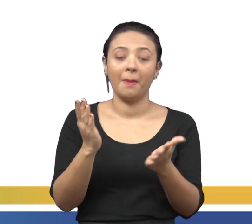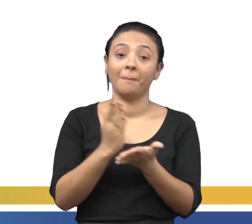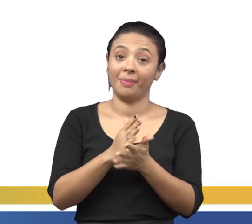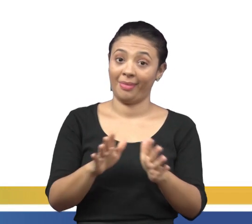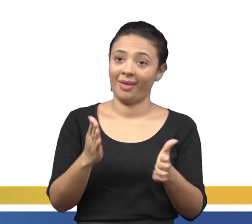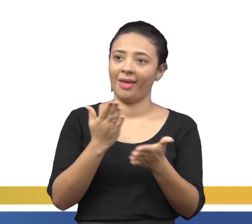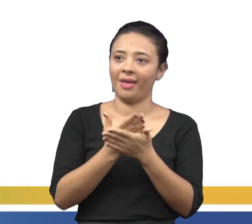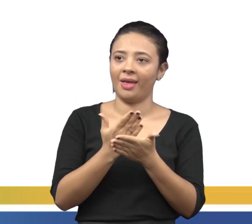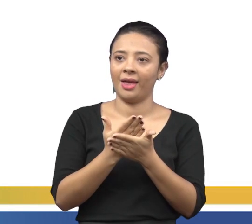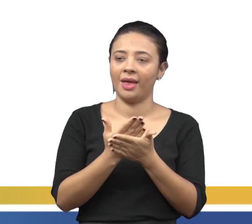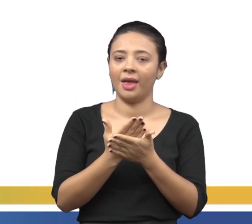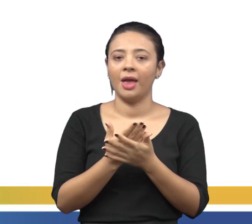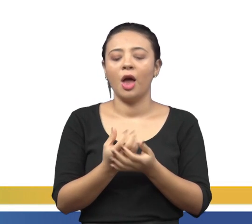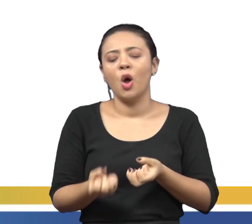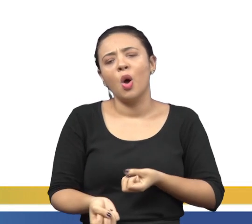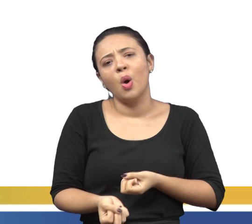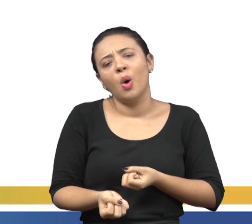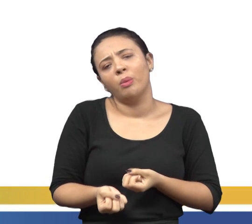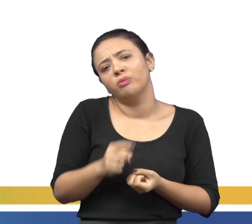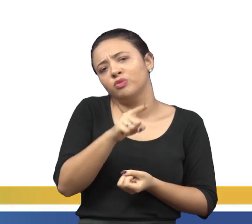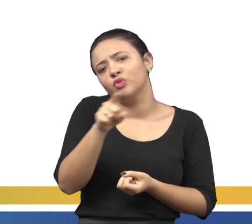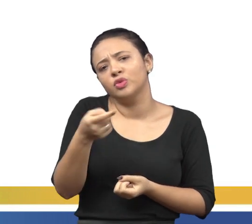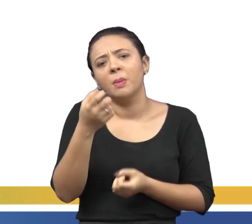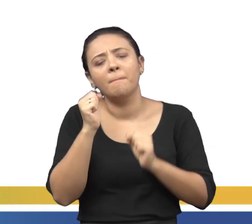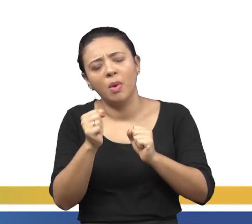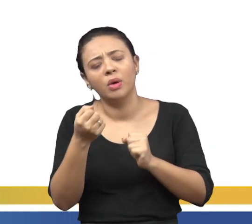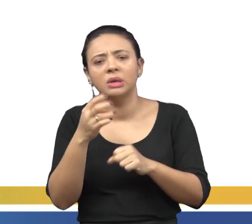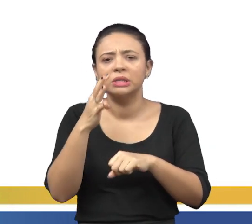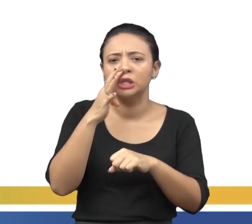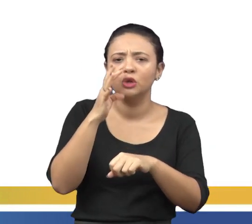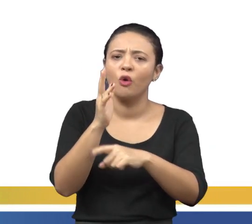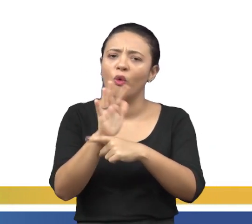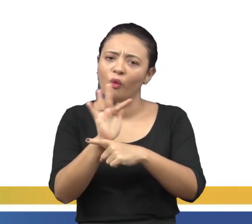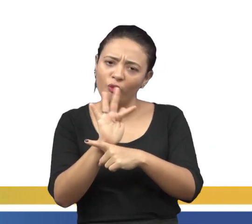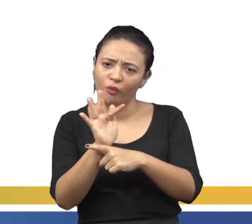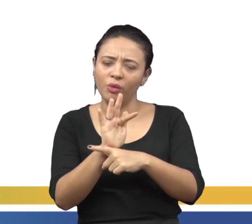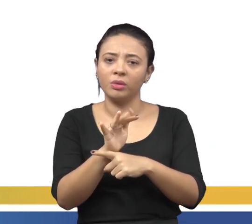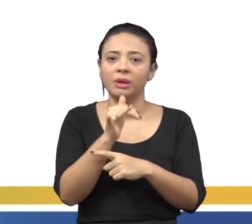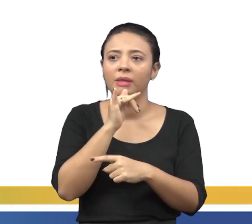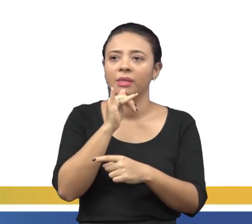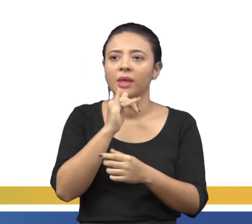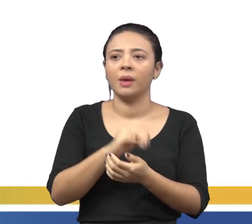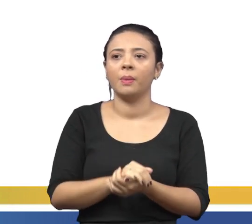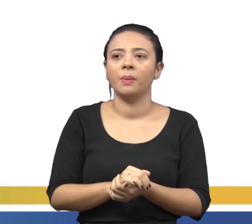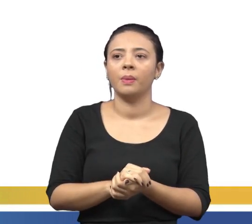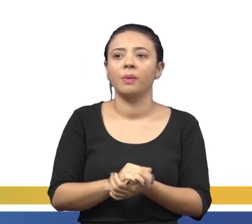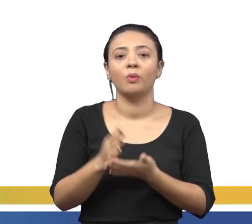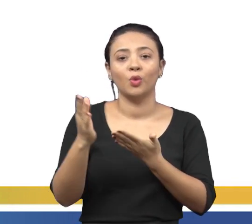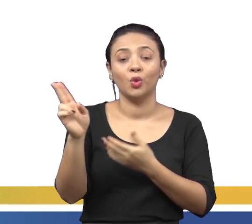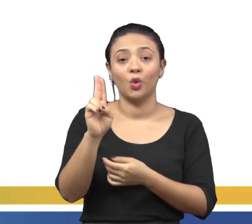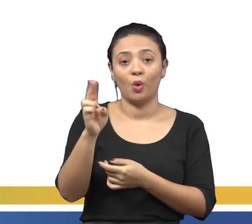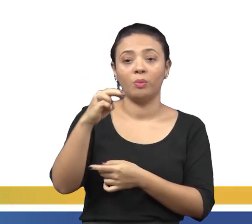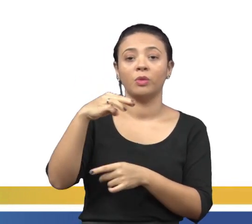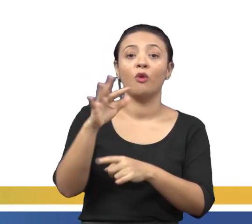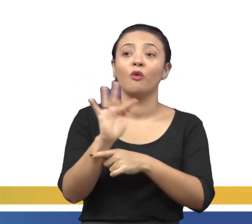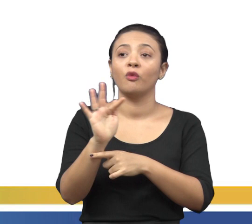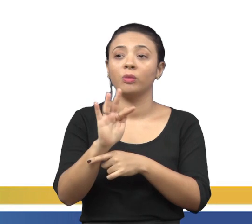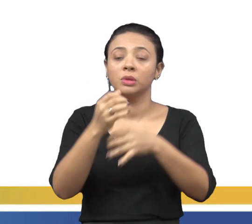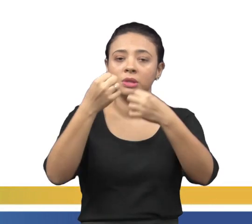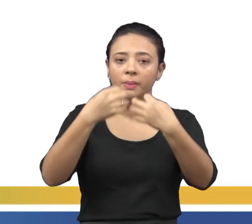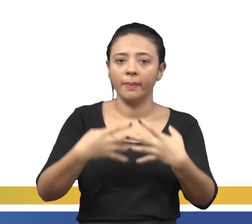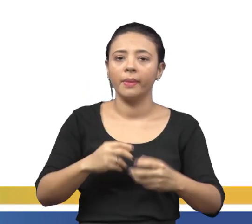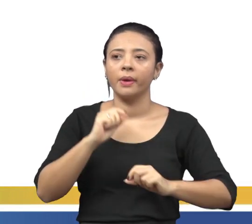aula, sugestões de documentários ou filmes curtos, tá? Essa questão da morte e vida de Severina, ela retrata a